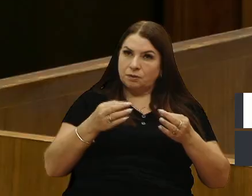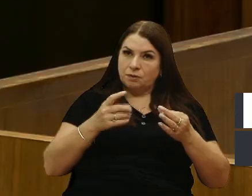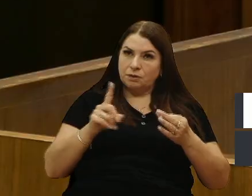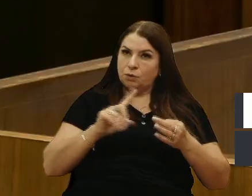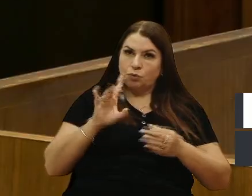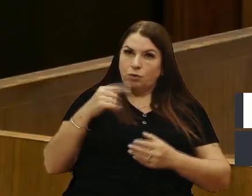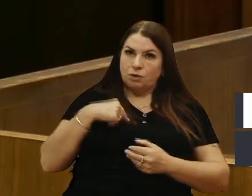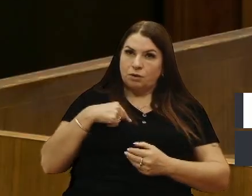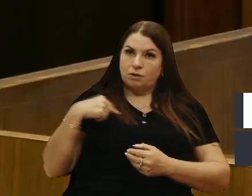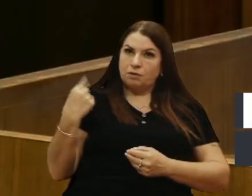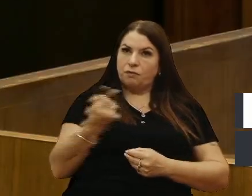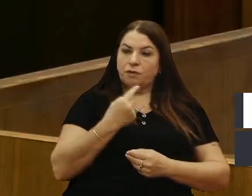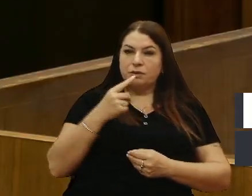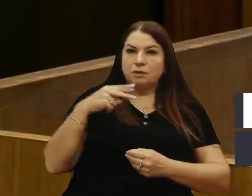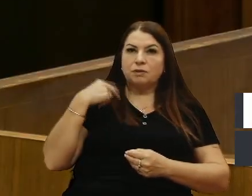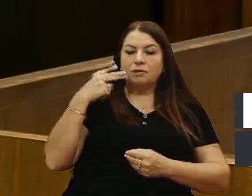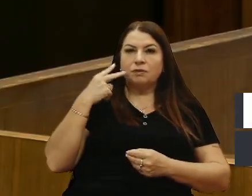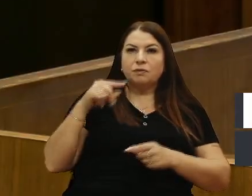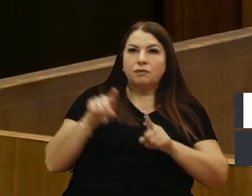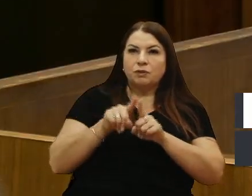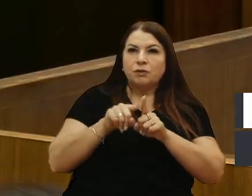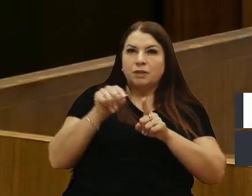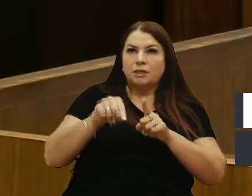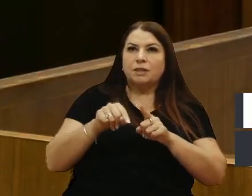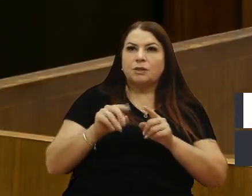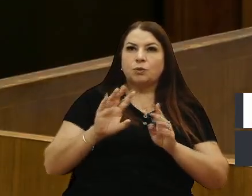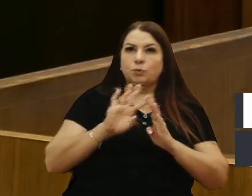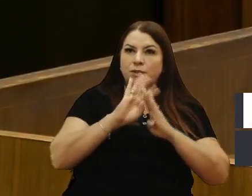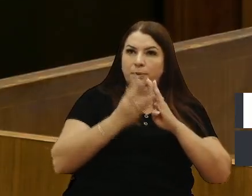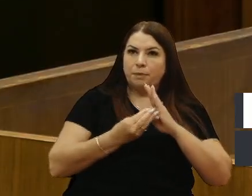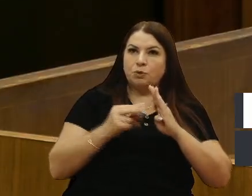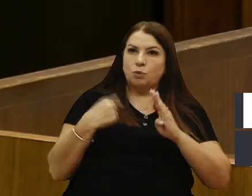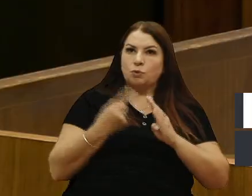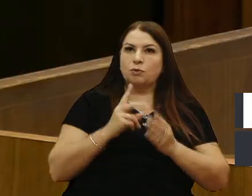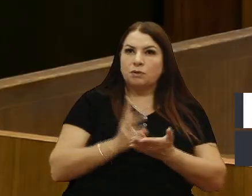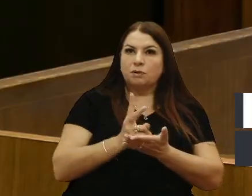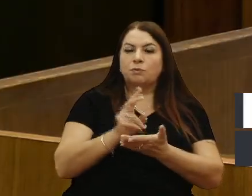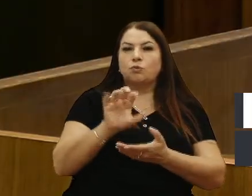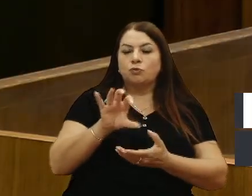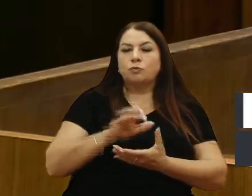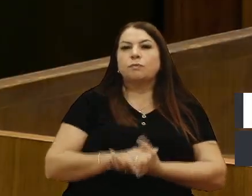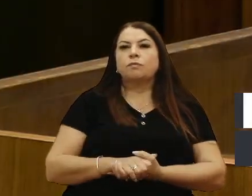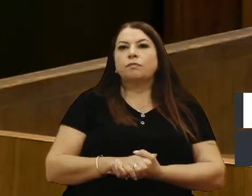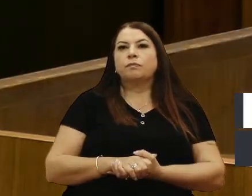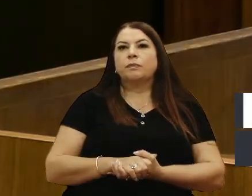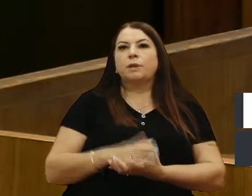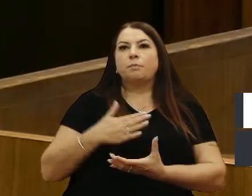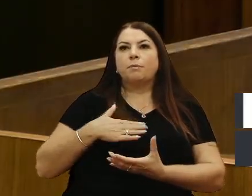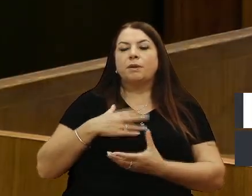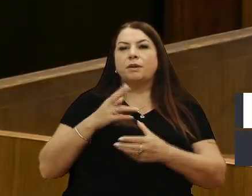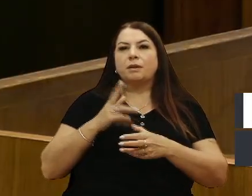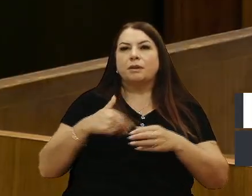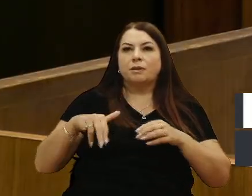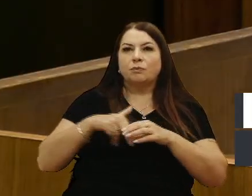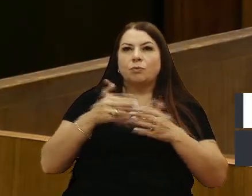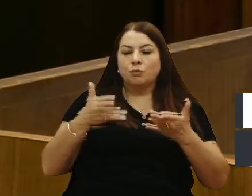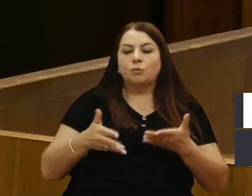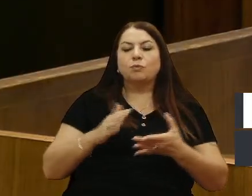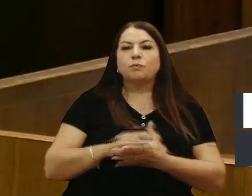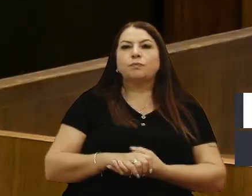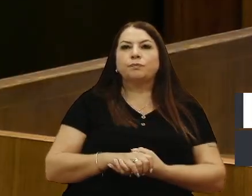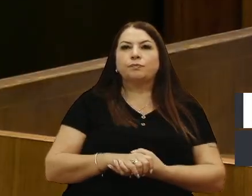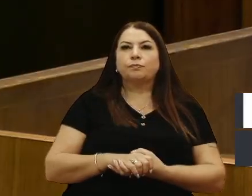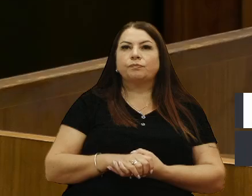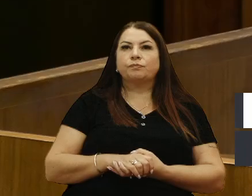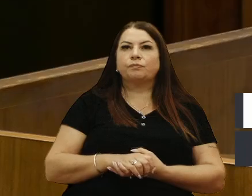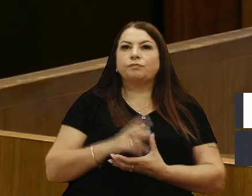só eu, vários colegas, sem dúvida nenhuma, o SAMAI é nosso e assim deve permanecer. Mas o meu grande expediente de hoje, eu quero